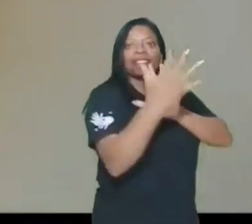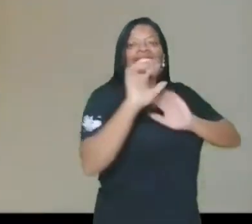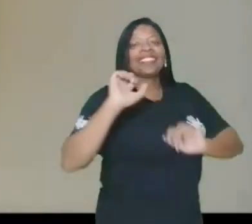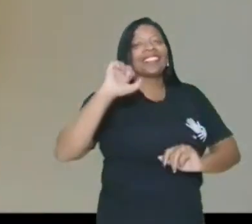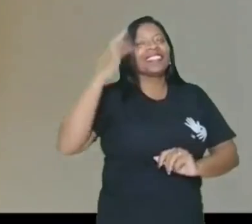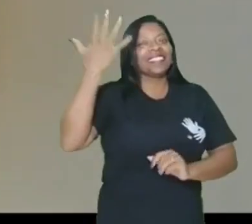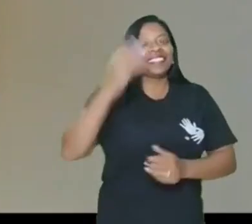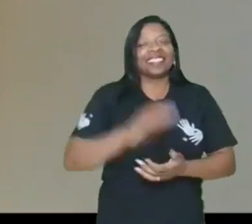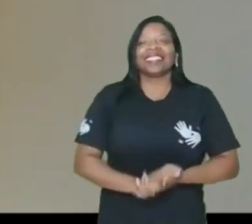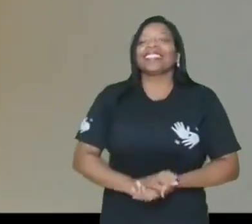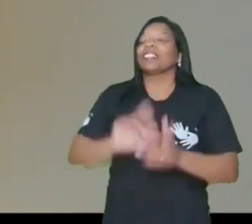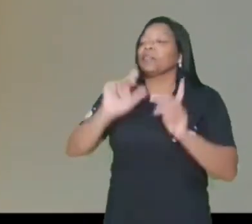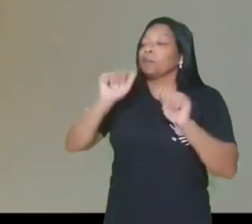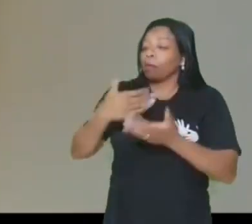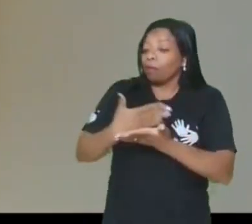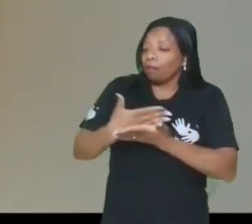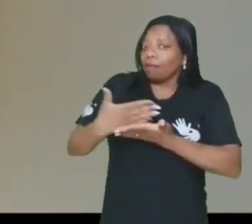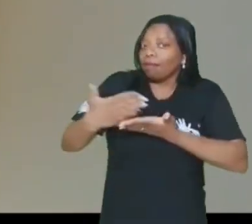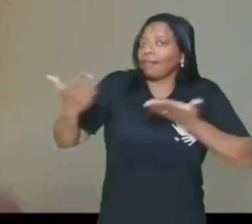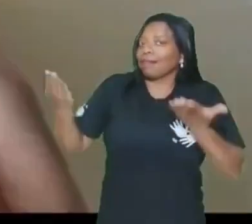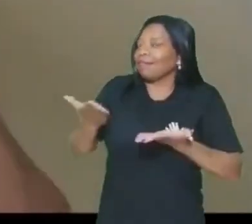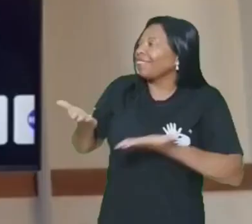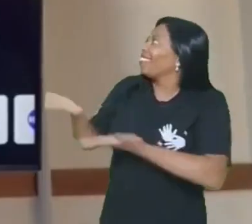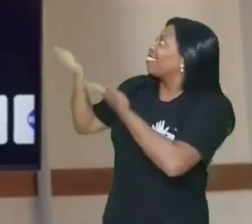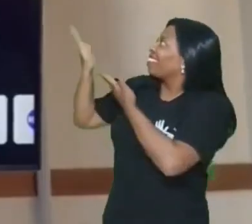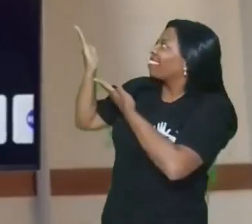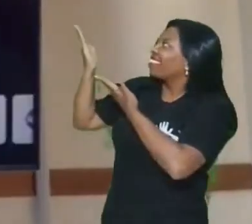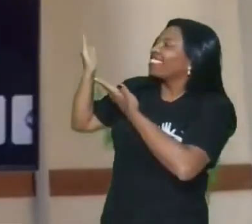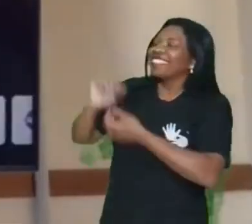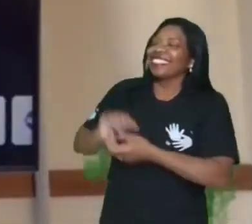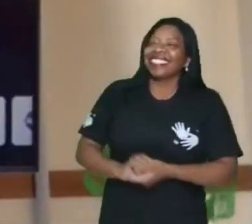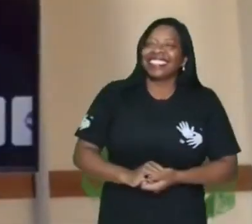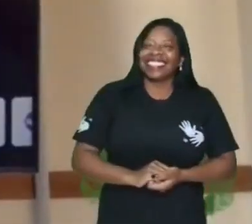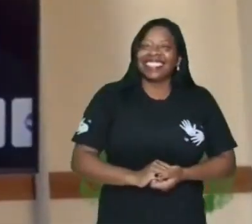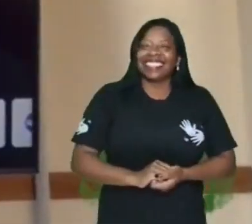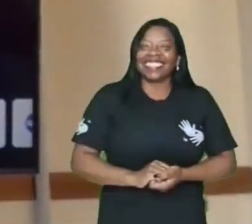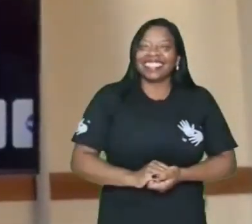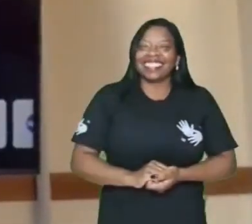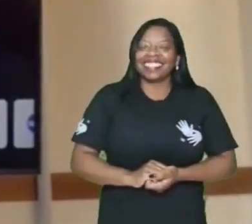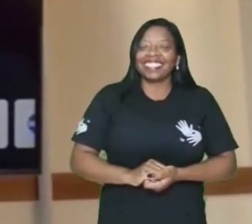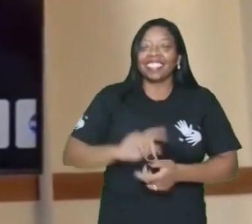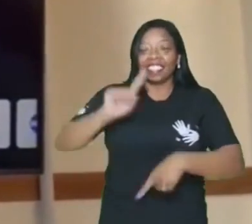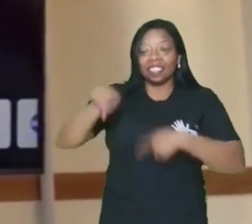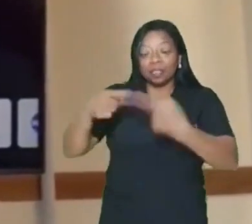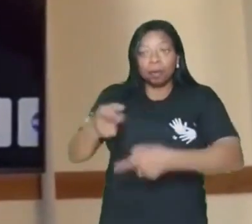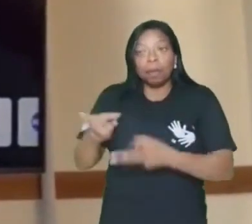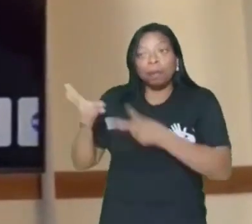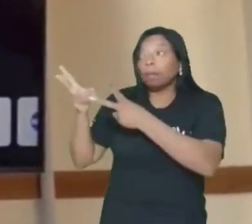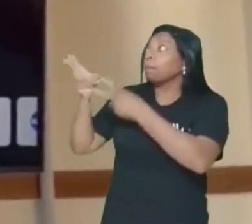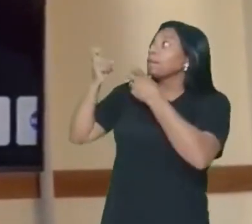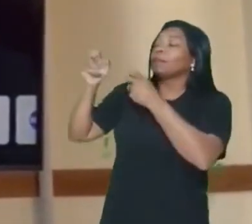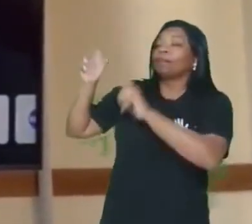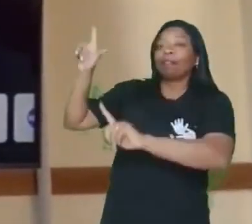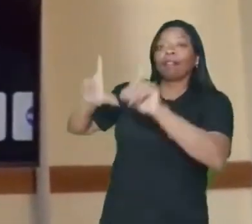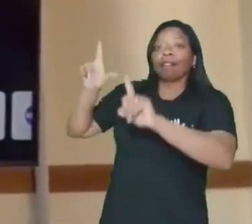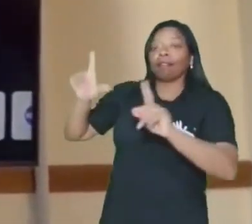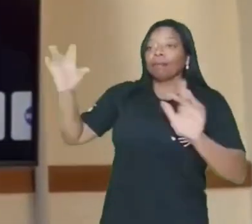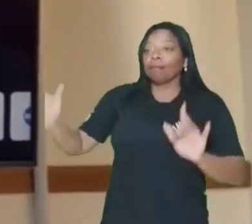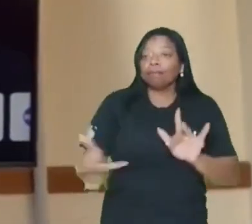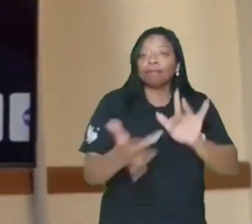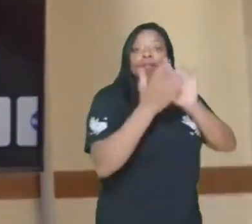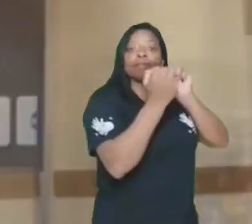E aí você clica em iniciar agora e logo em seguida vai aparecer na tela da sua TV e